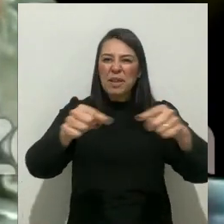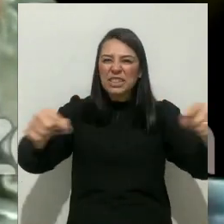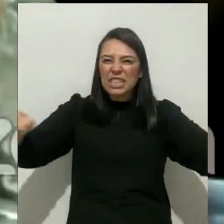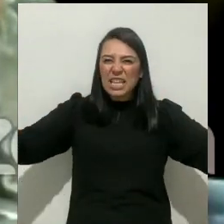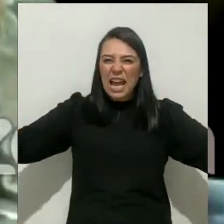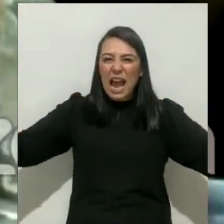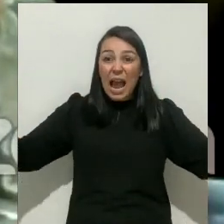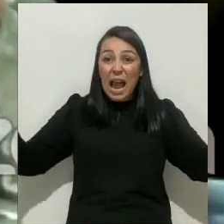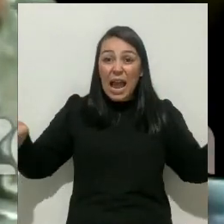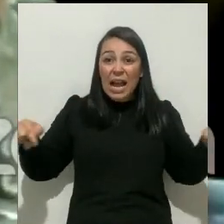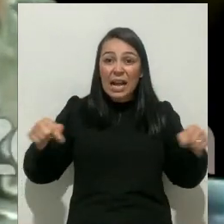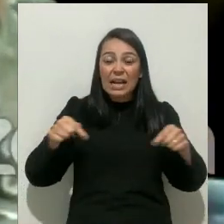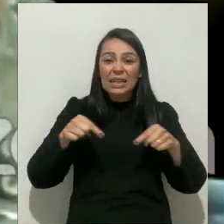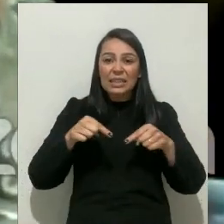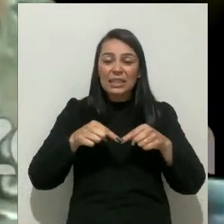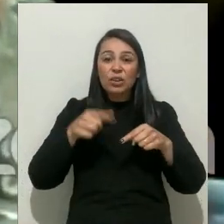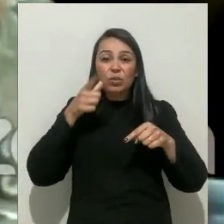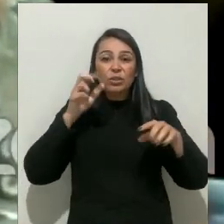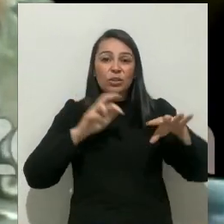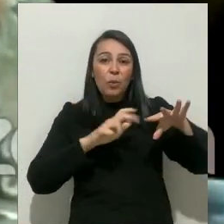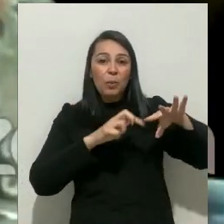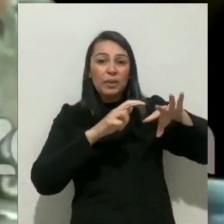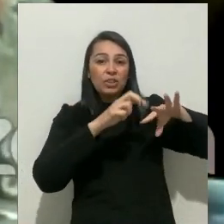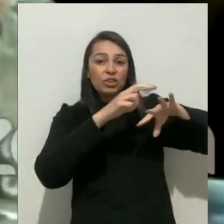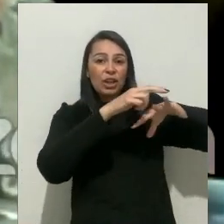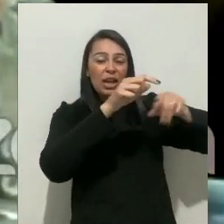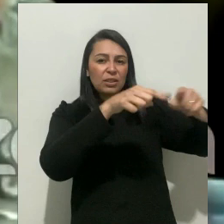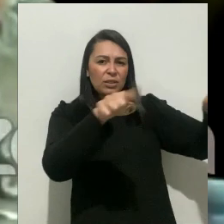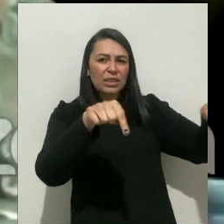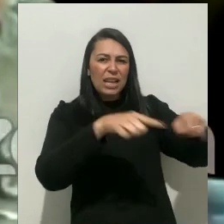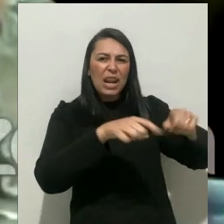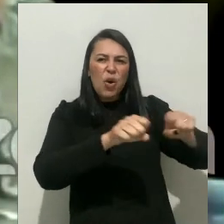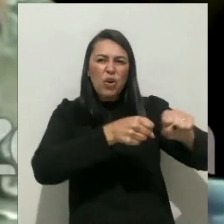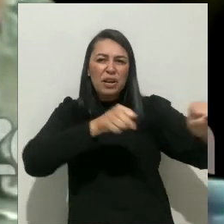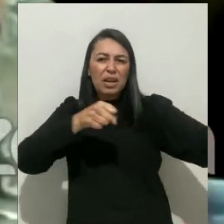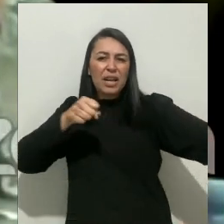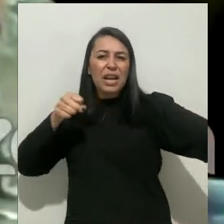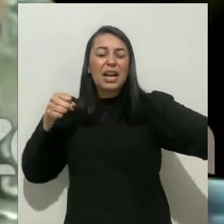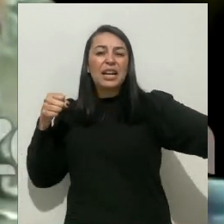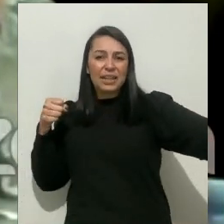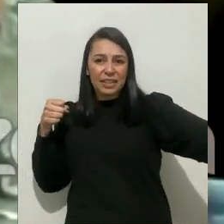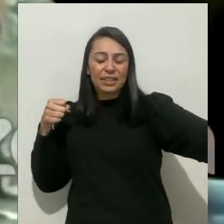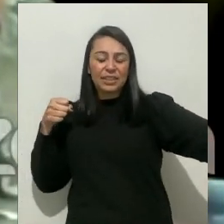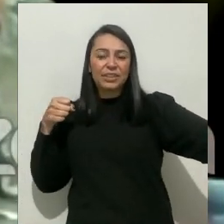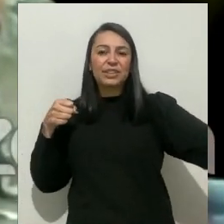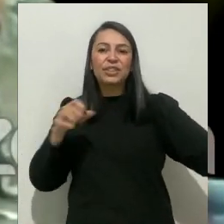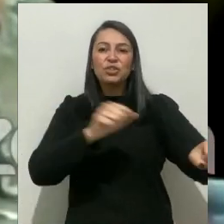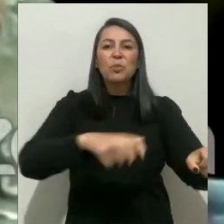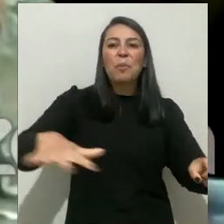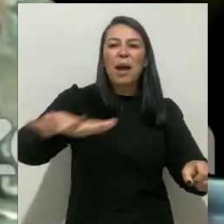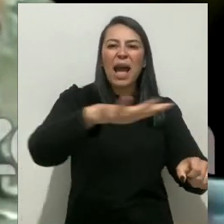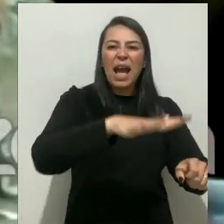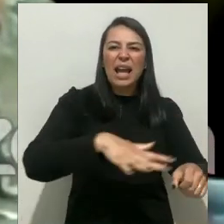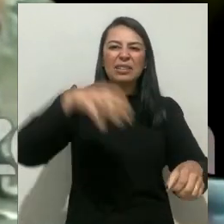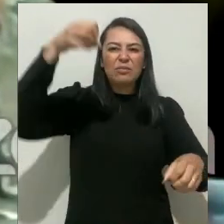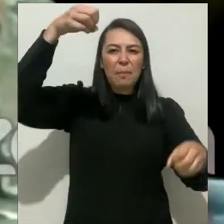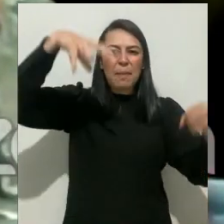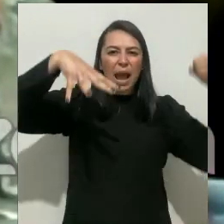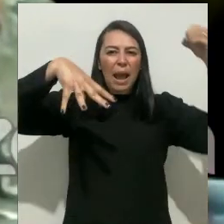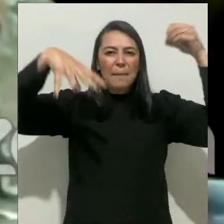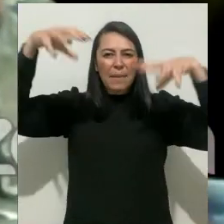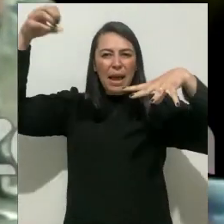Com acesso por escada lateral de cantaria, amplo salão, de área superior à desejada, vastamente